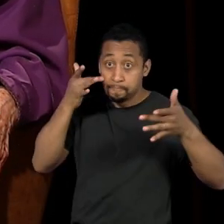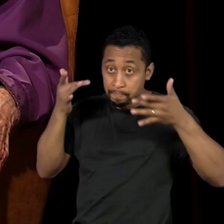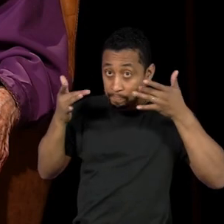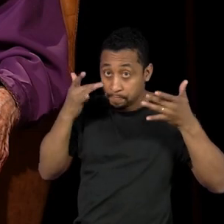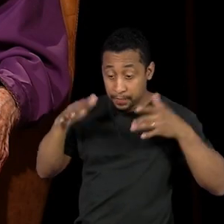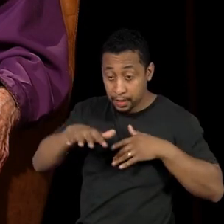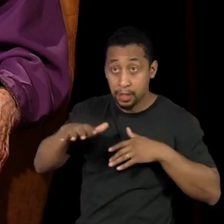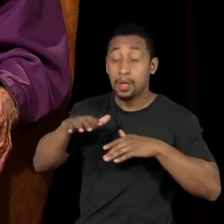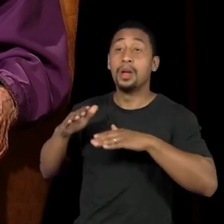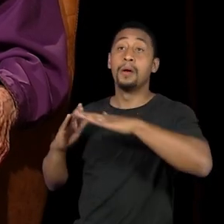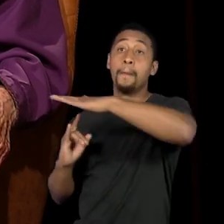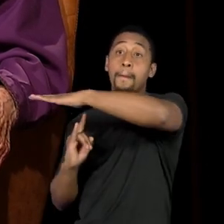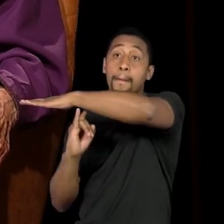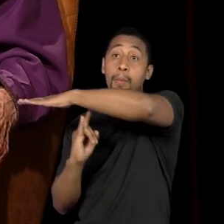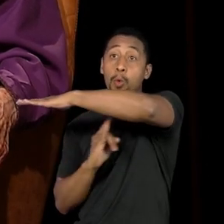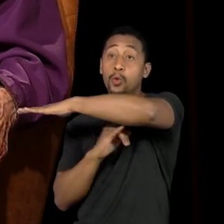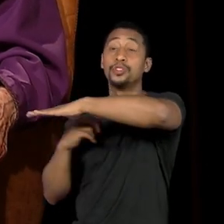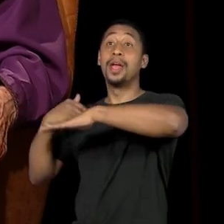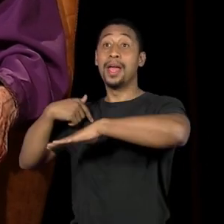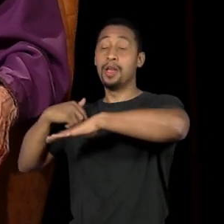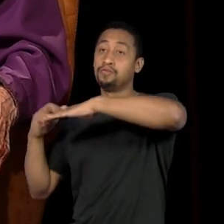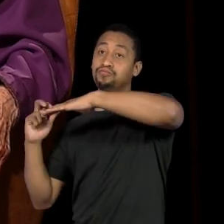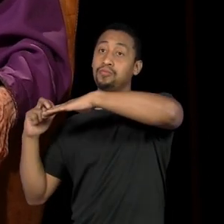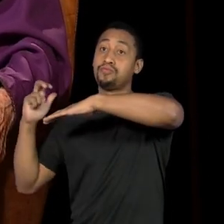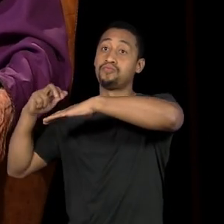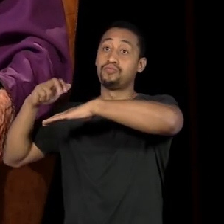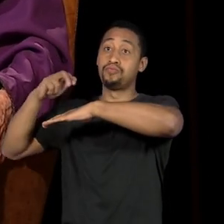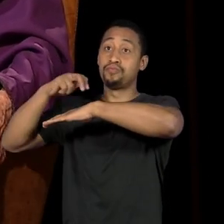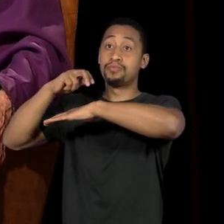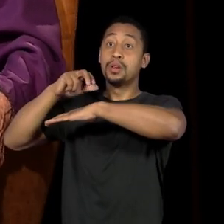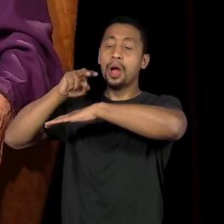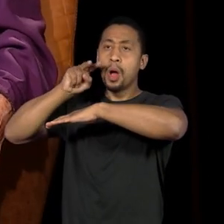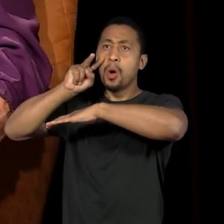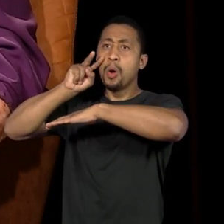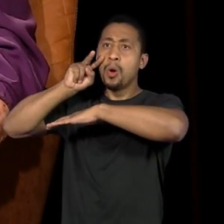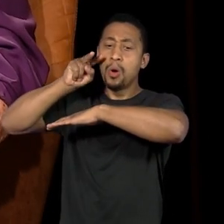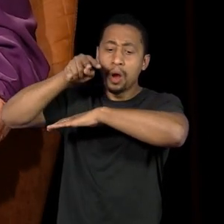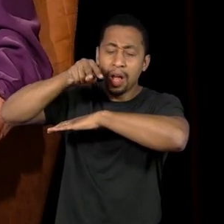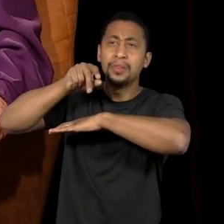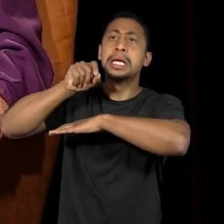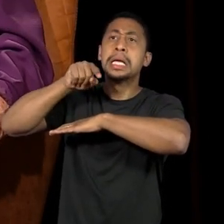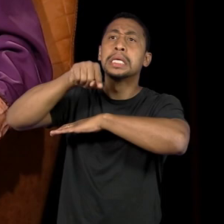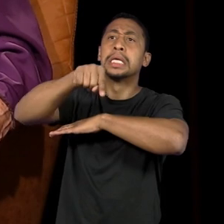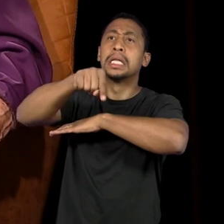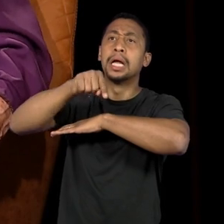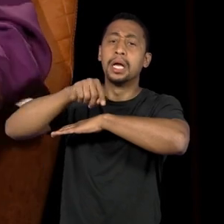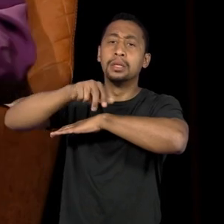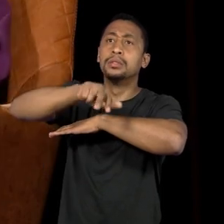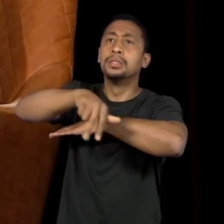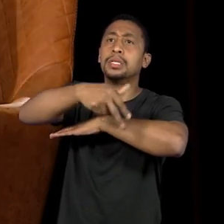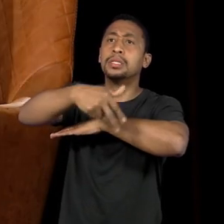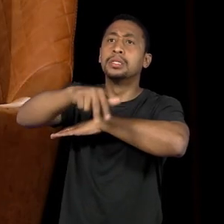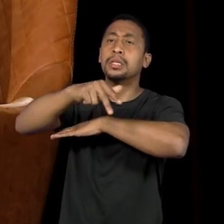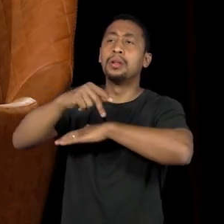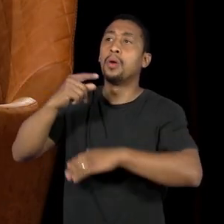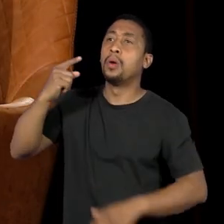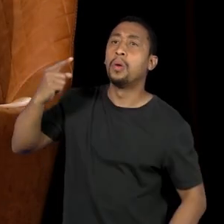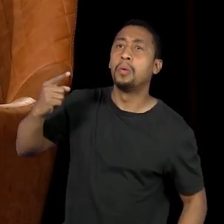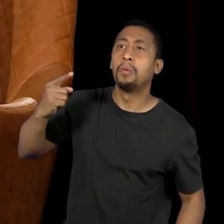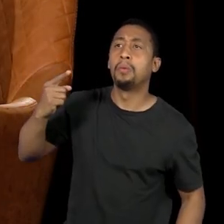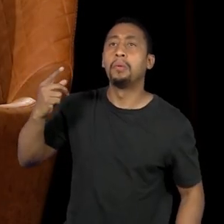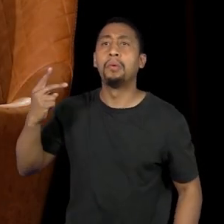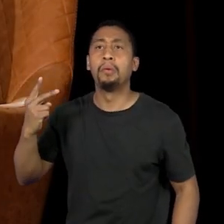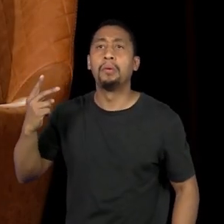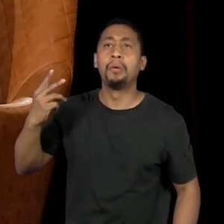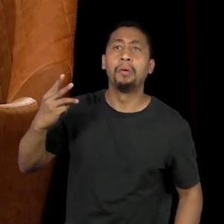olhava lá para baixo e quem é que estava lá fazendo um, dois, três, quatro, um, dois, três, quatro. A Marika,